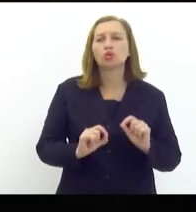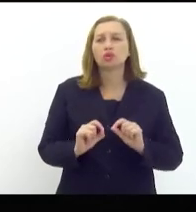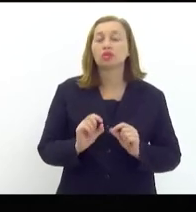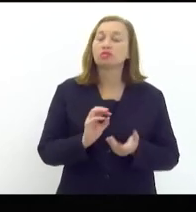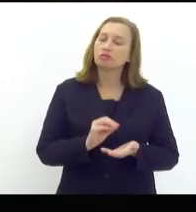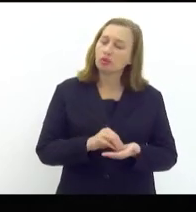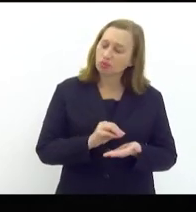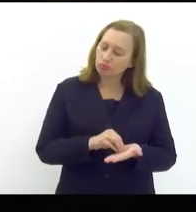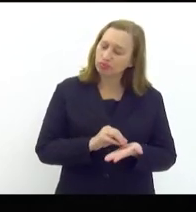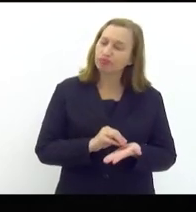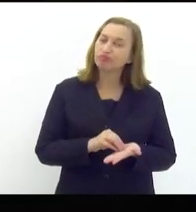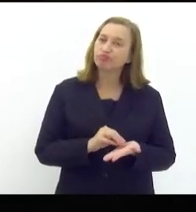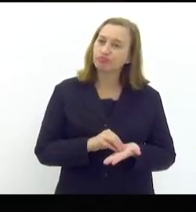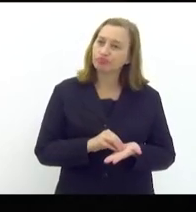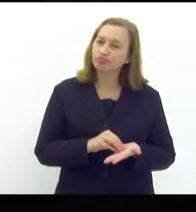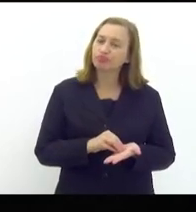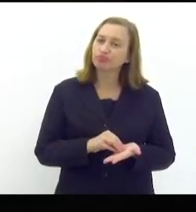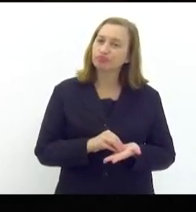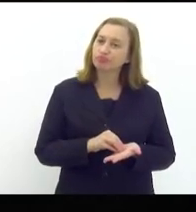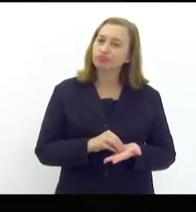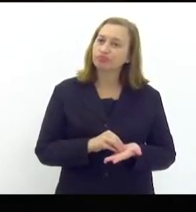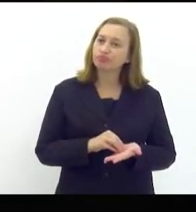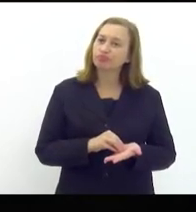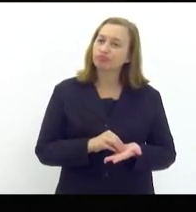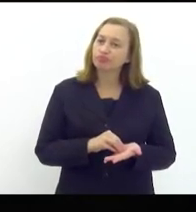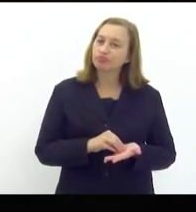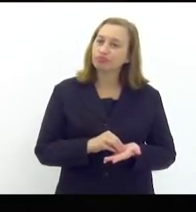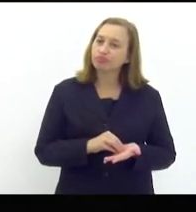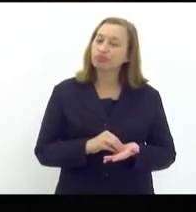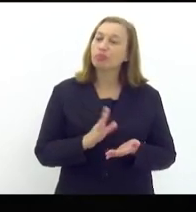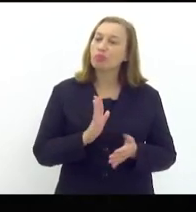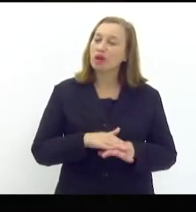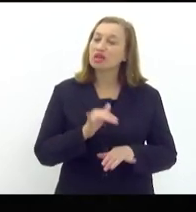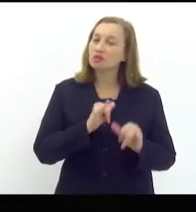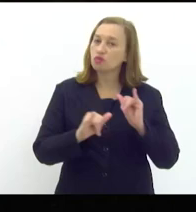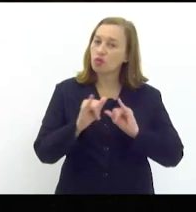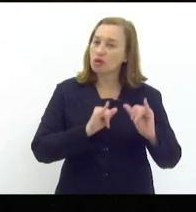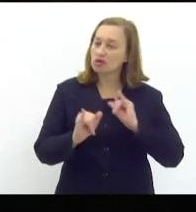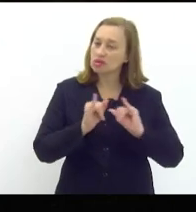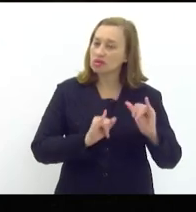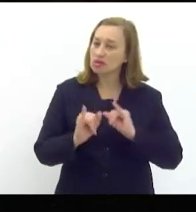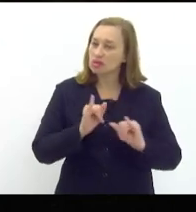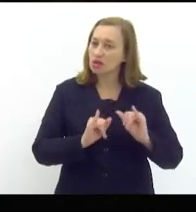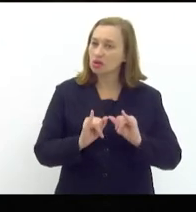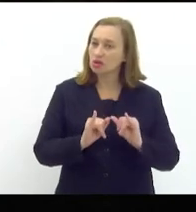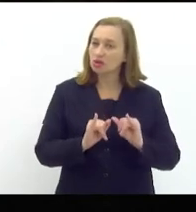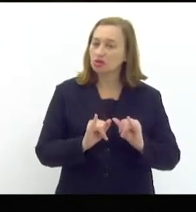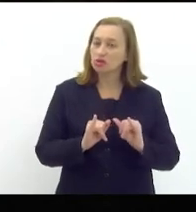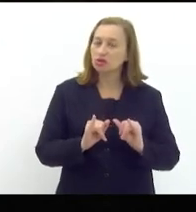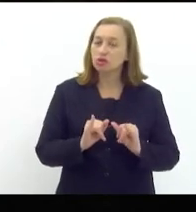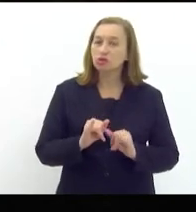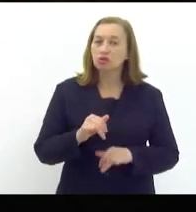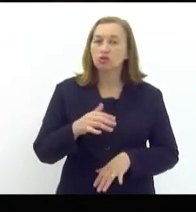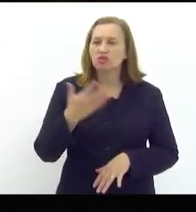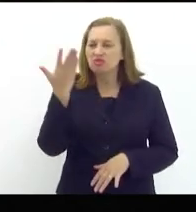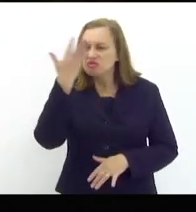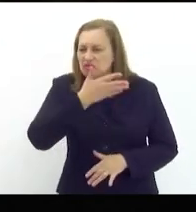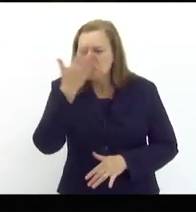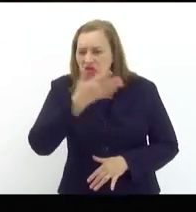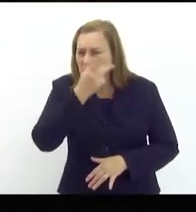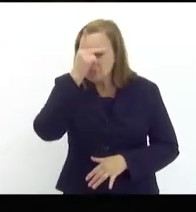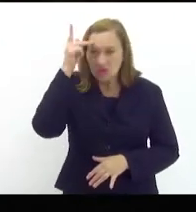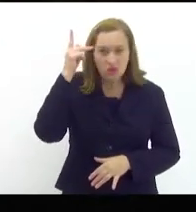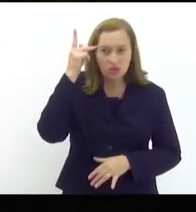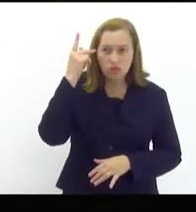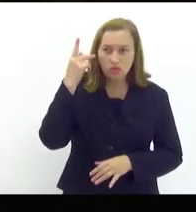faltou substância faltou número Porque jamais alguém viu as simulações de